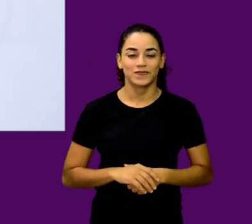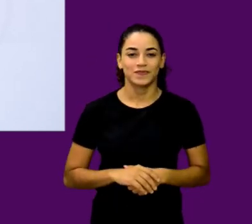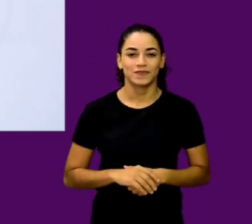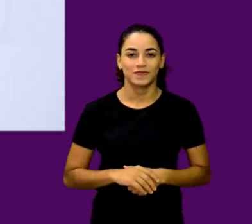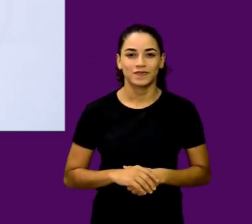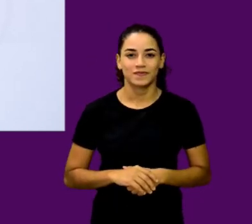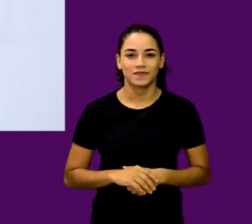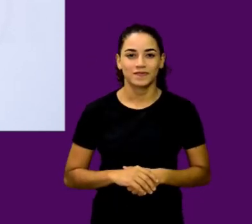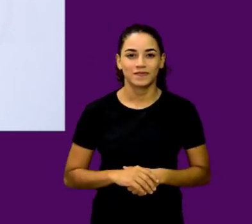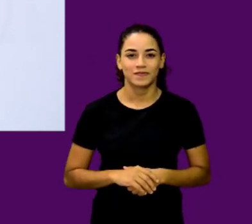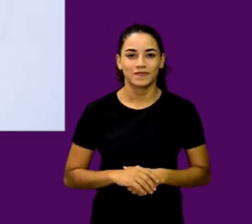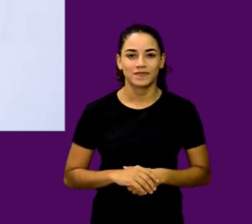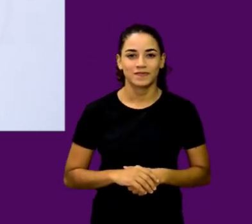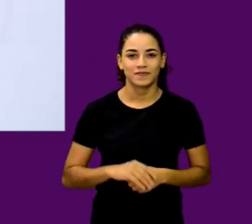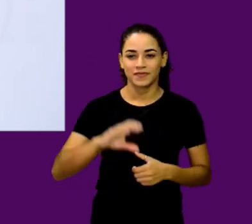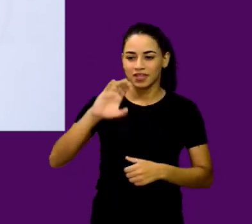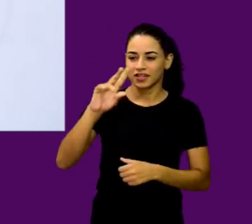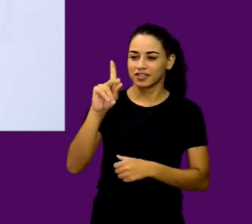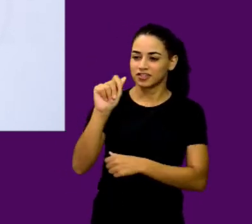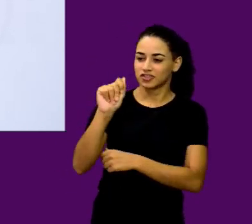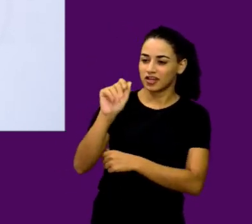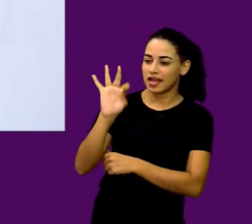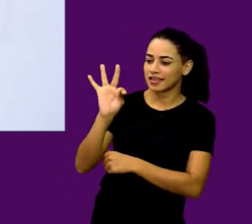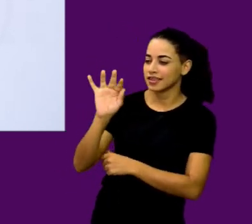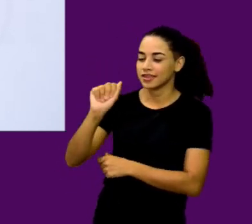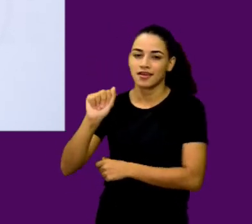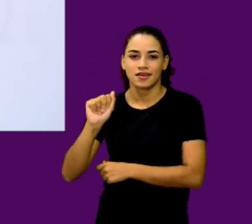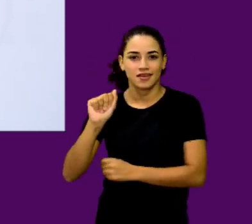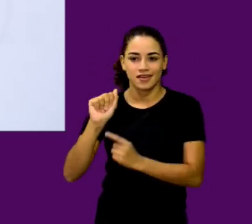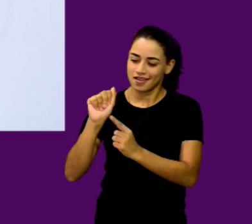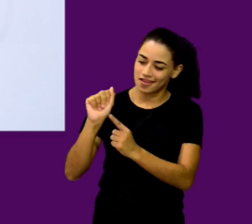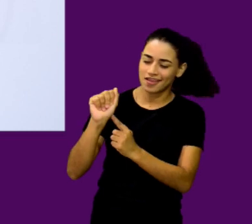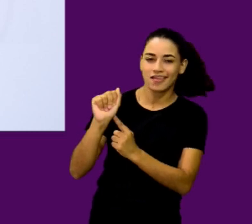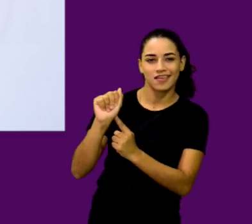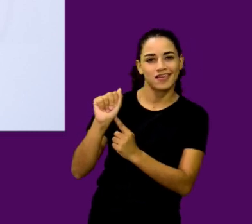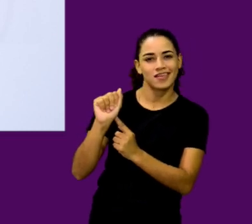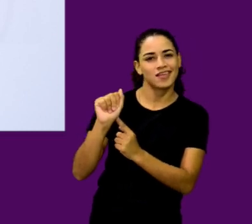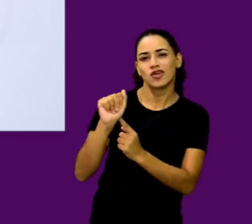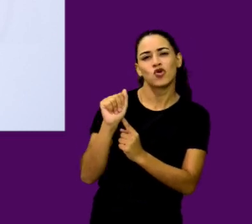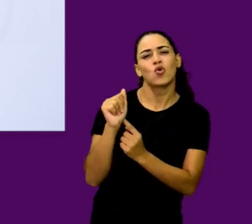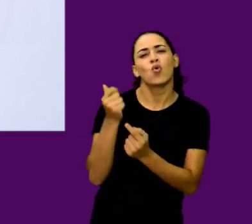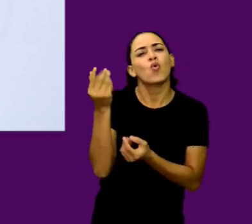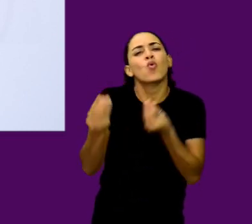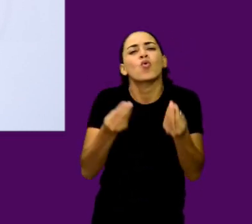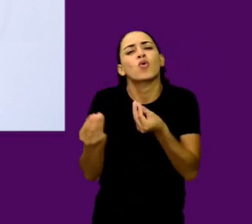Chá, tá. Ela é formada da seguinte maneira: